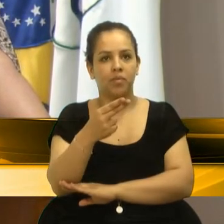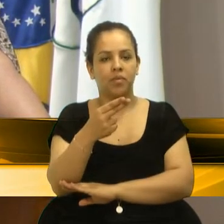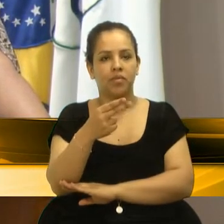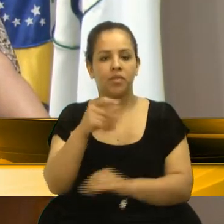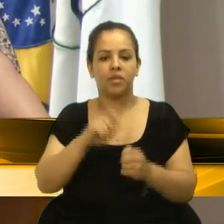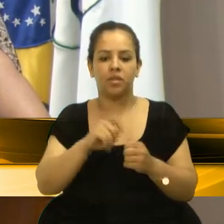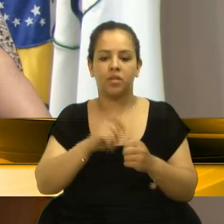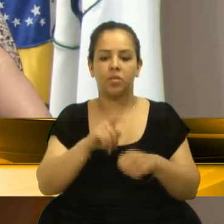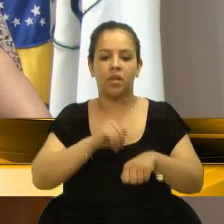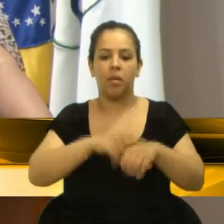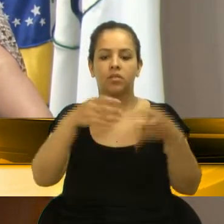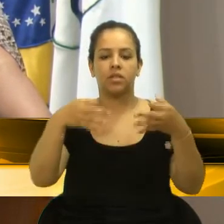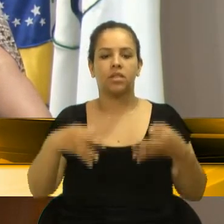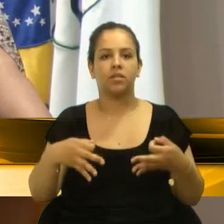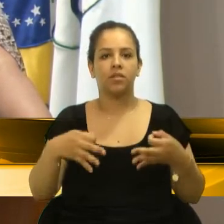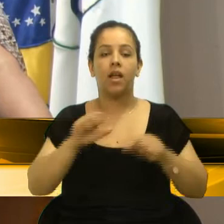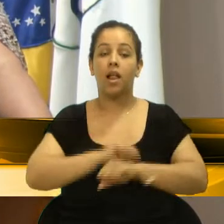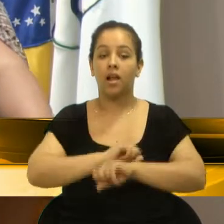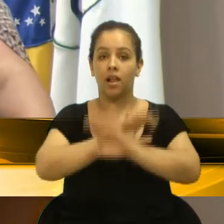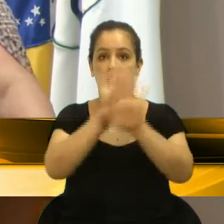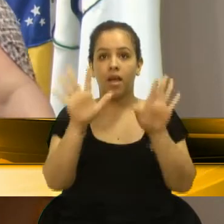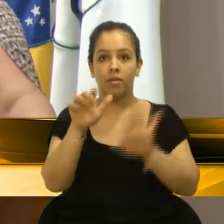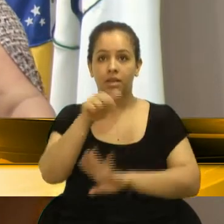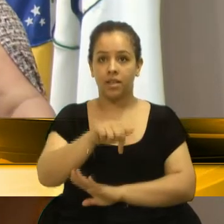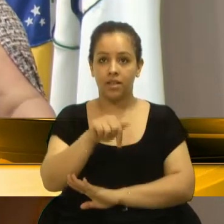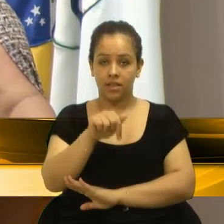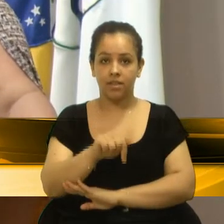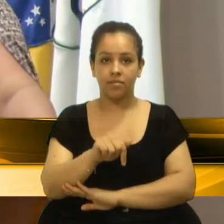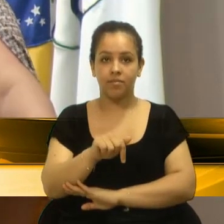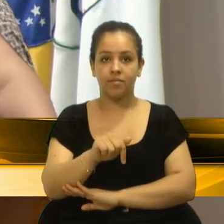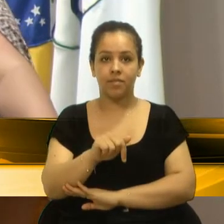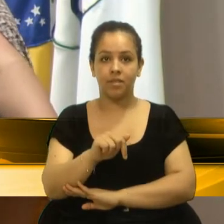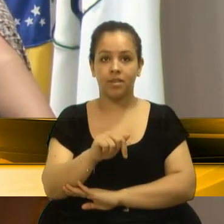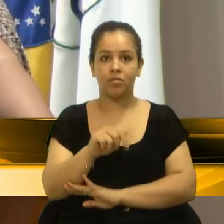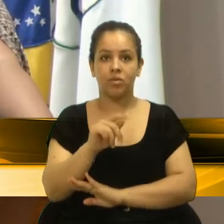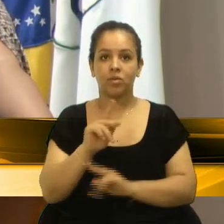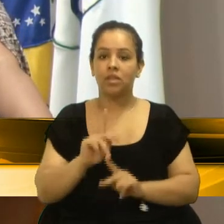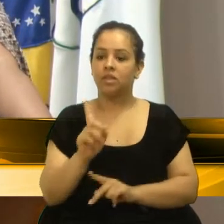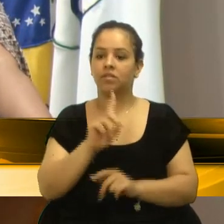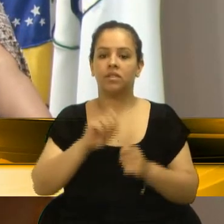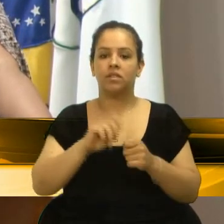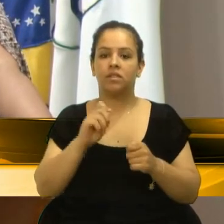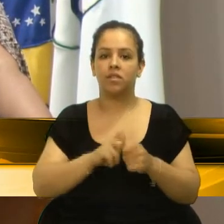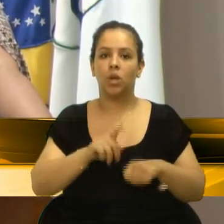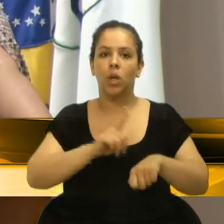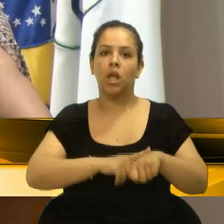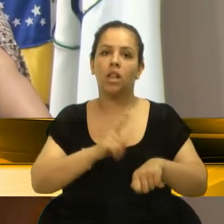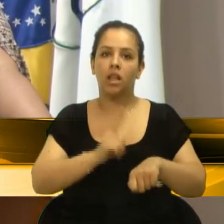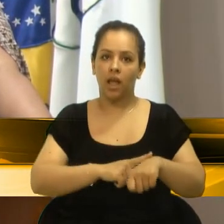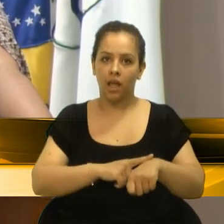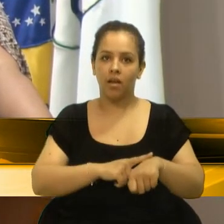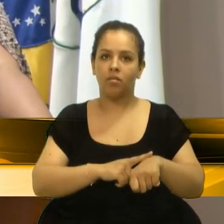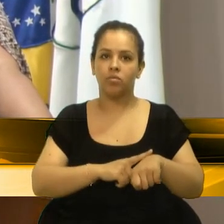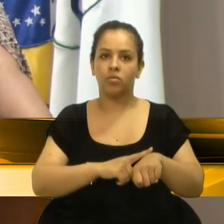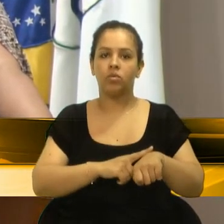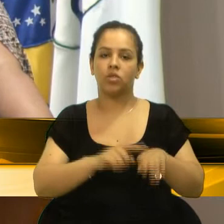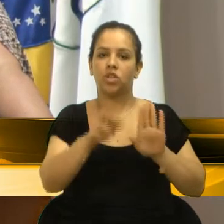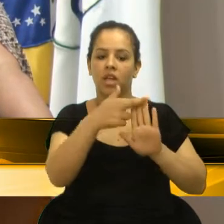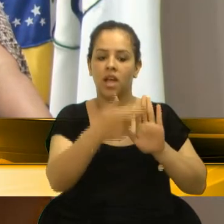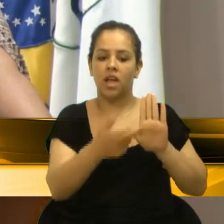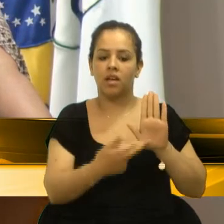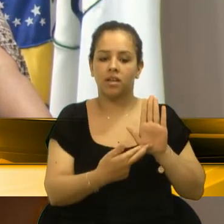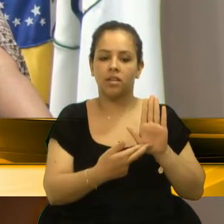prazos. Fica claro aqui, senhores, que quem não cumpriu o prazo estabelecido pelo Regimento Interno foi